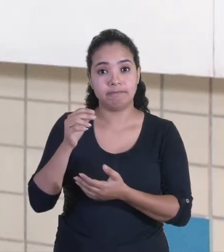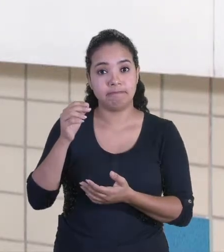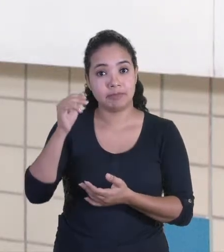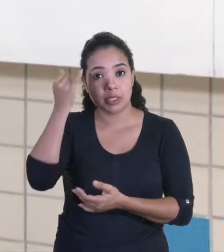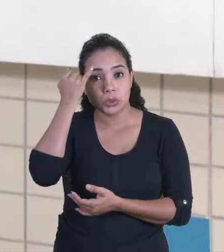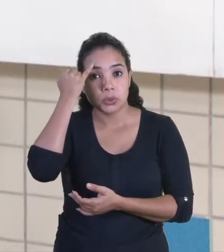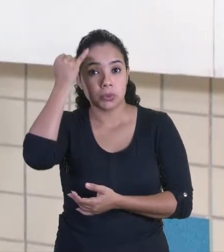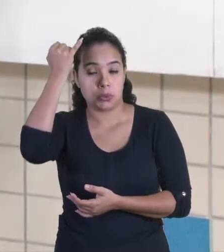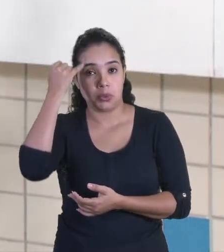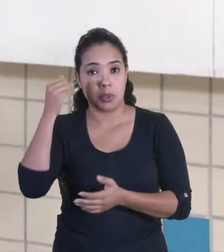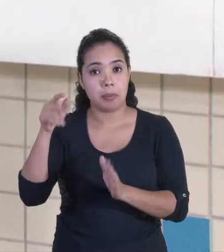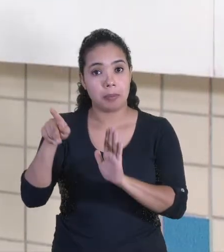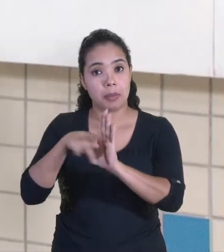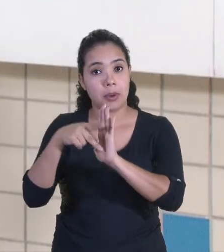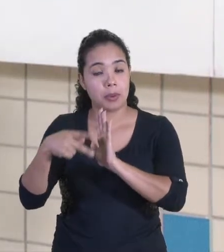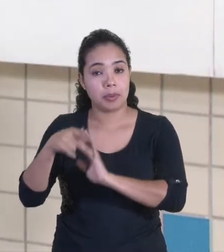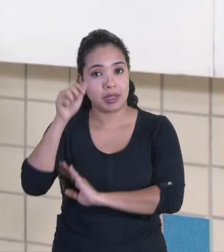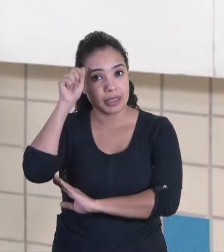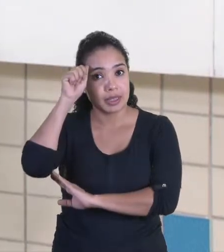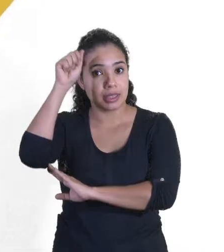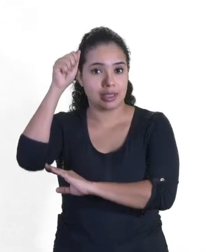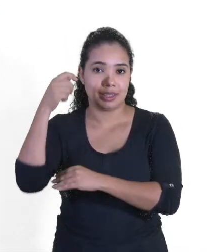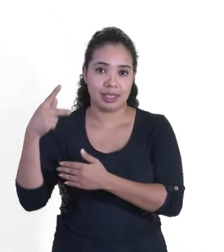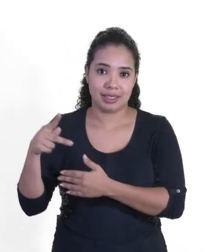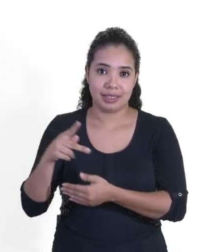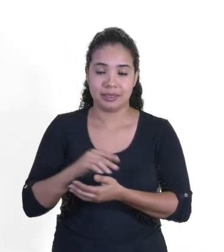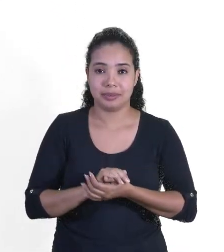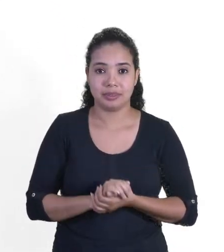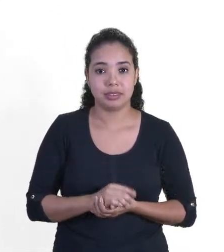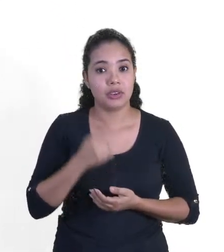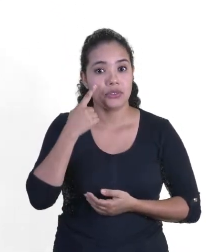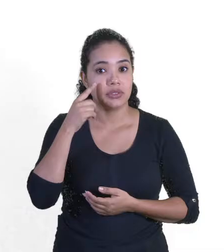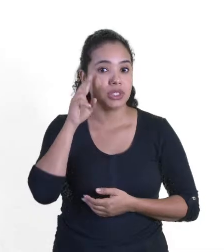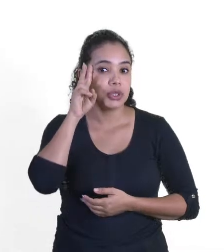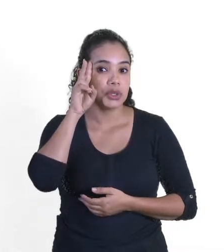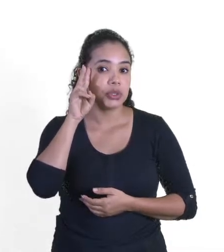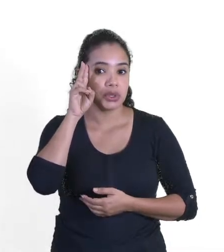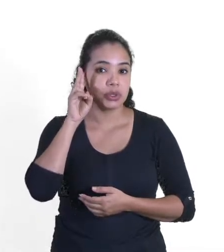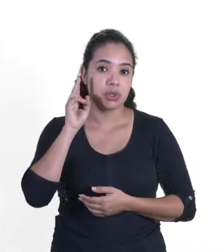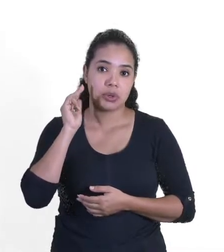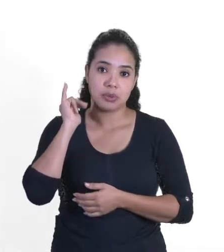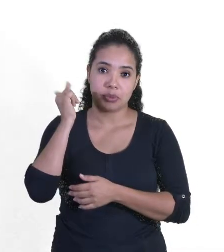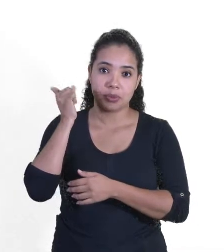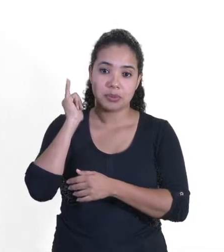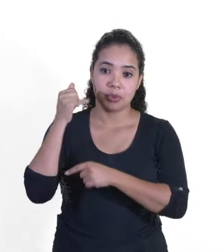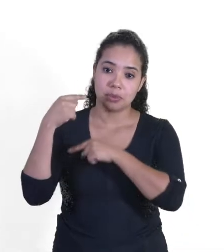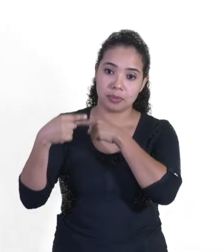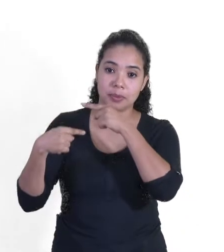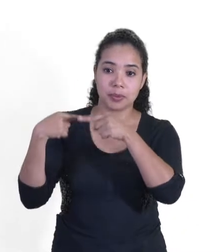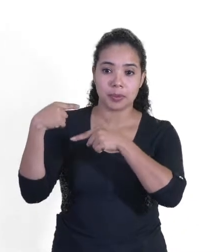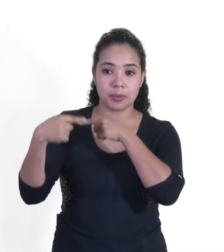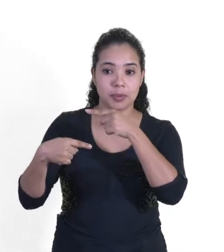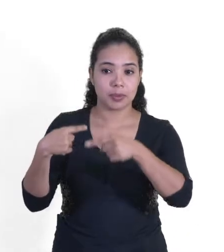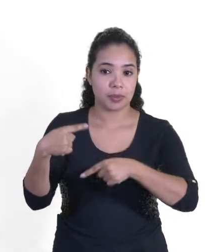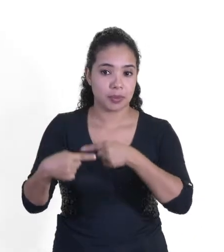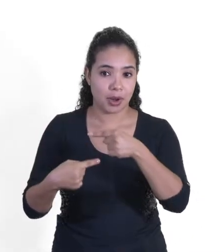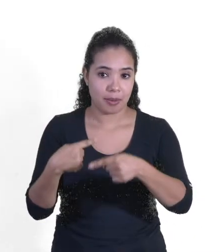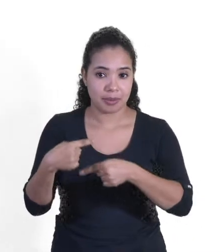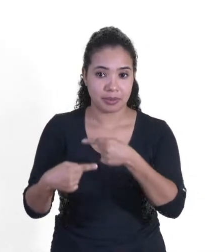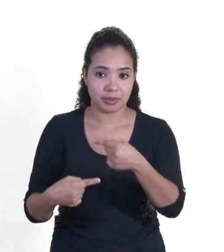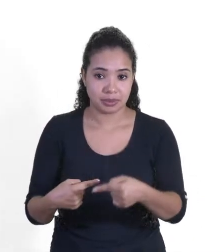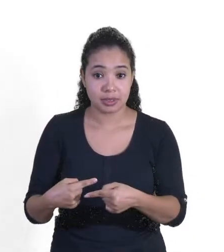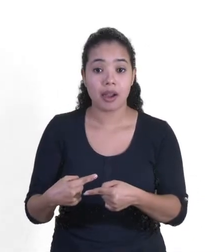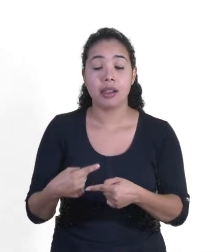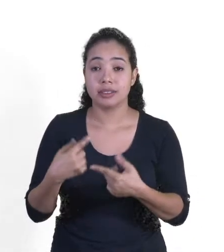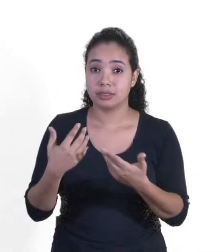Olha aí as histórias que já havia, que eram contadas de tradição para pai e para filho, e aí